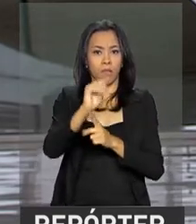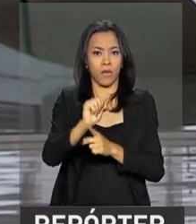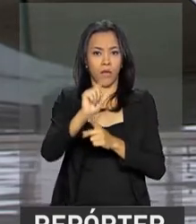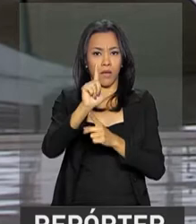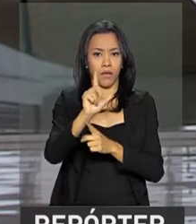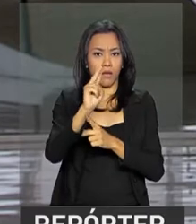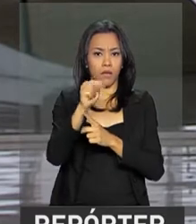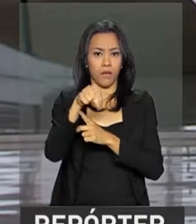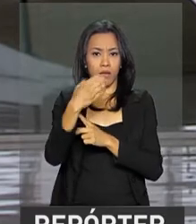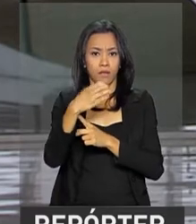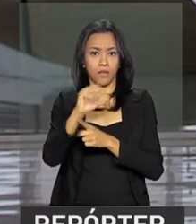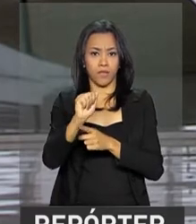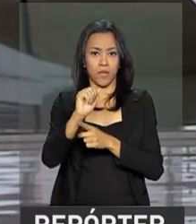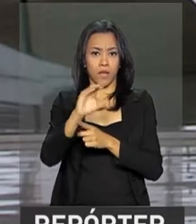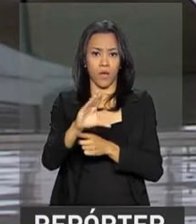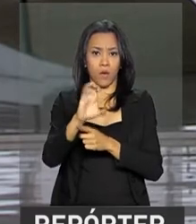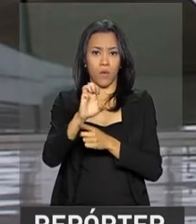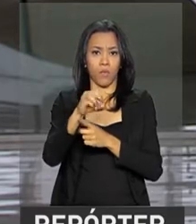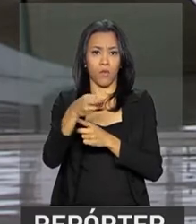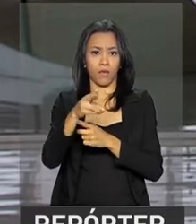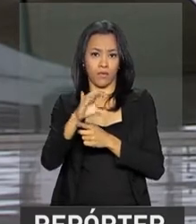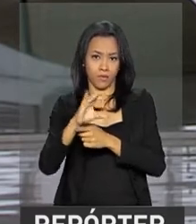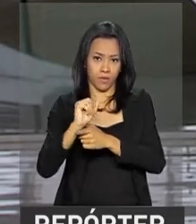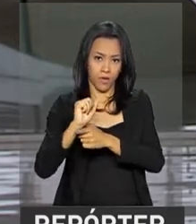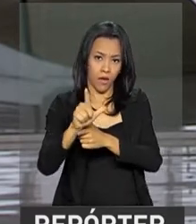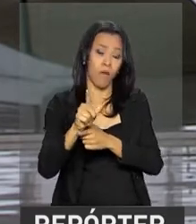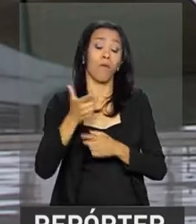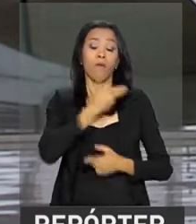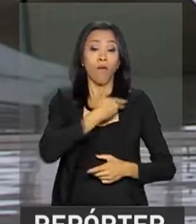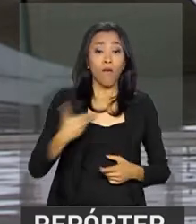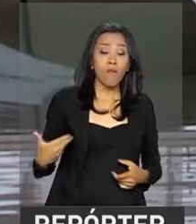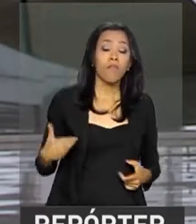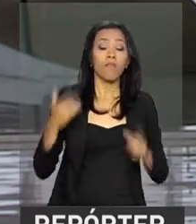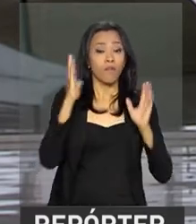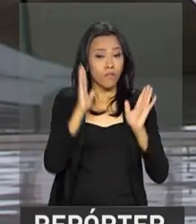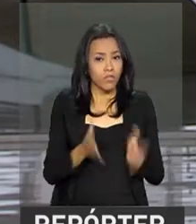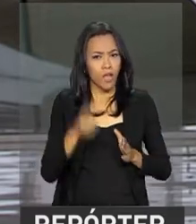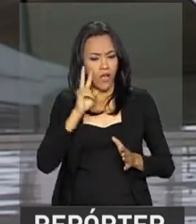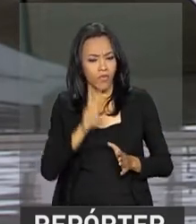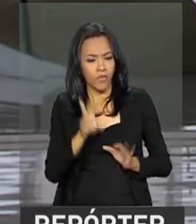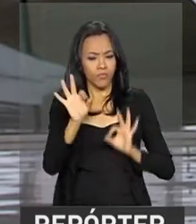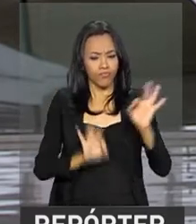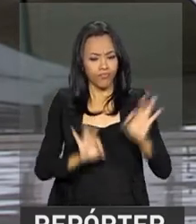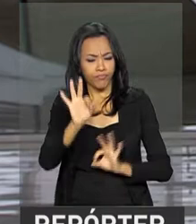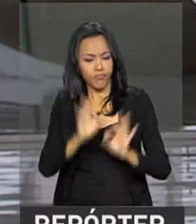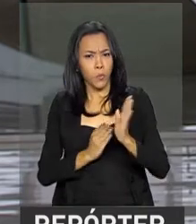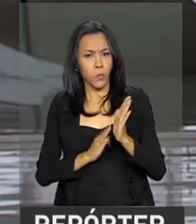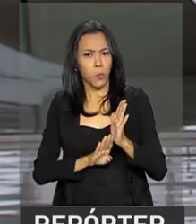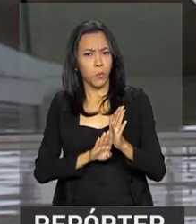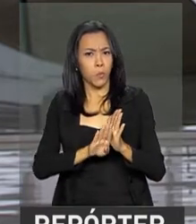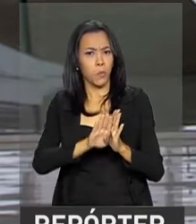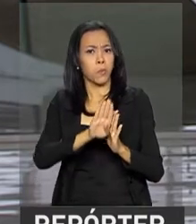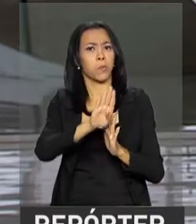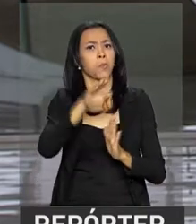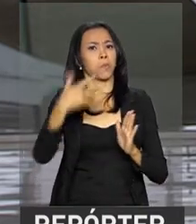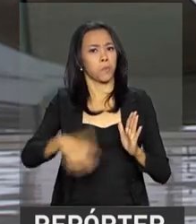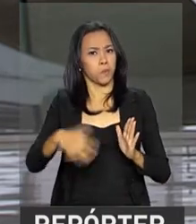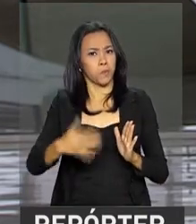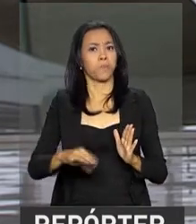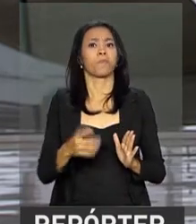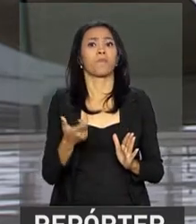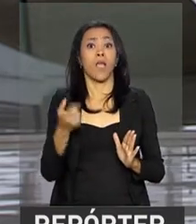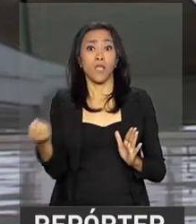mês de outubro o governo já reviu as expectativas as projeções para o saldo do comércio exterior a